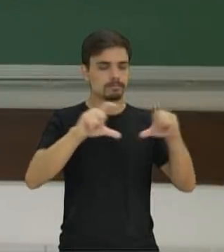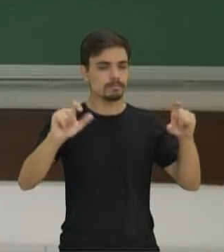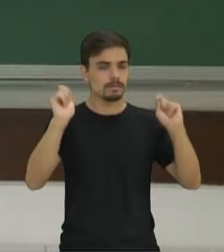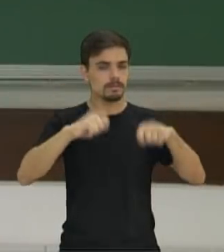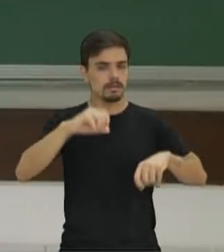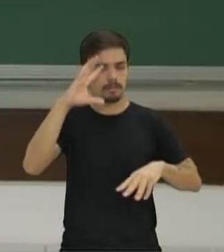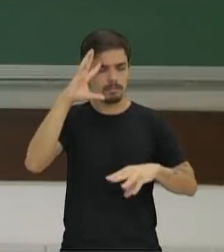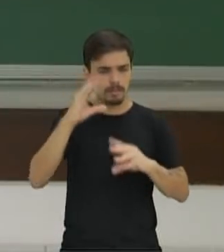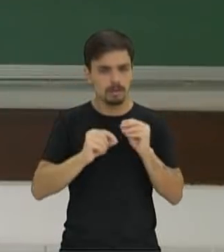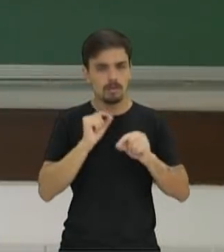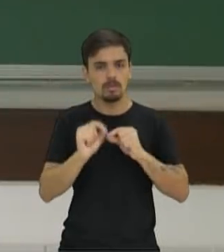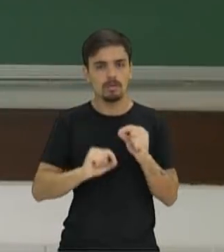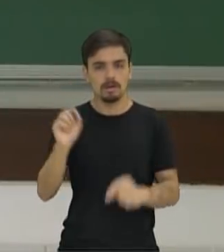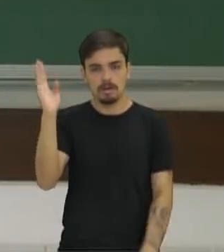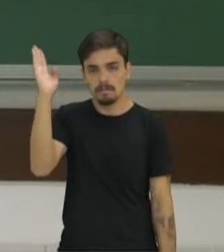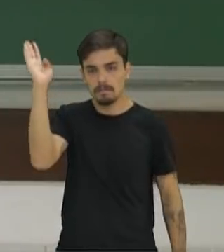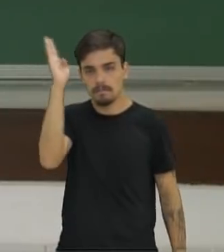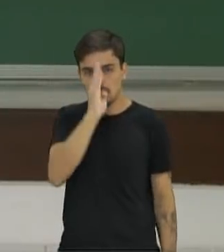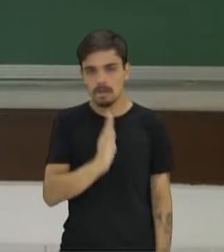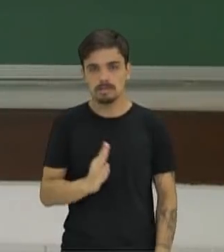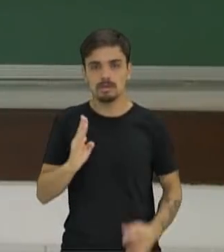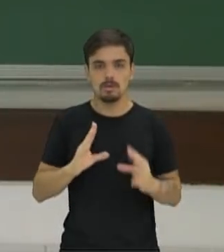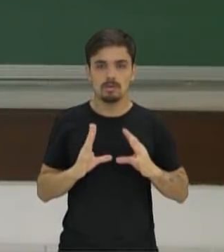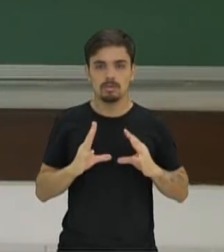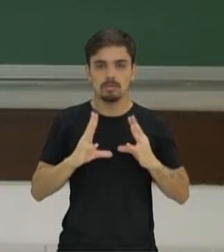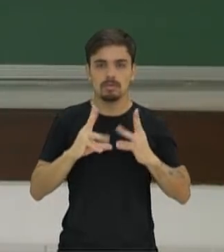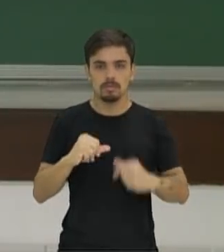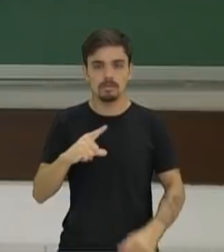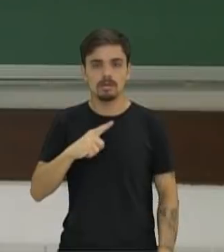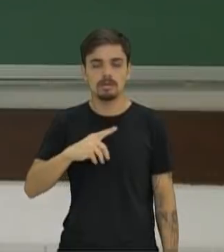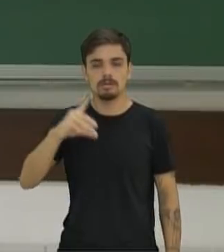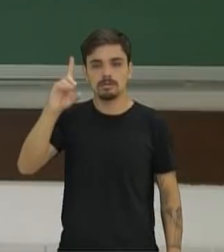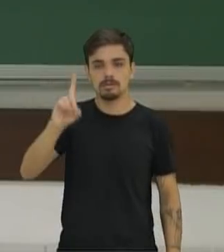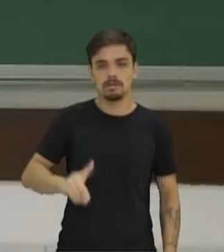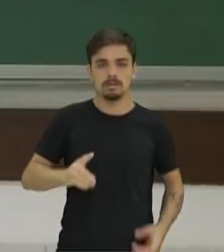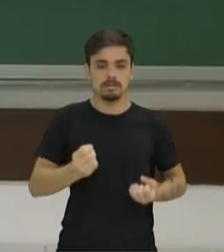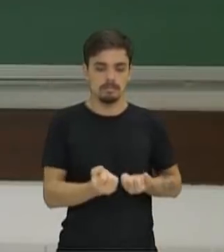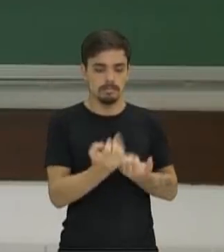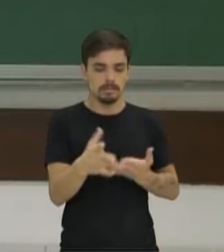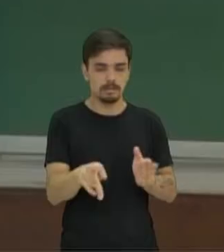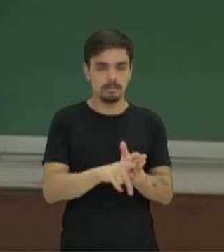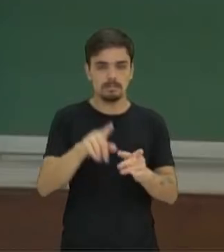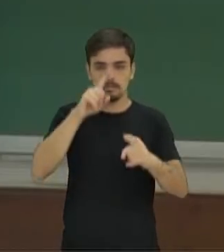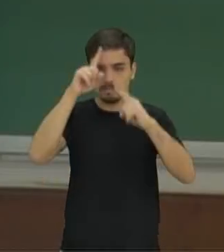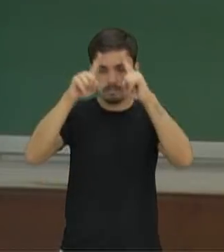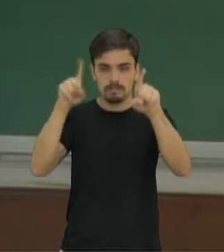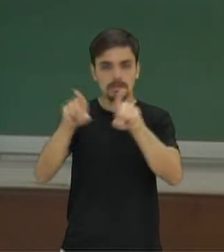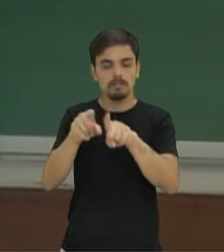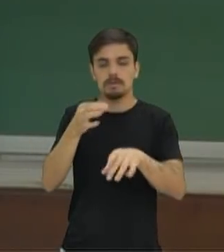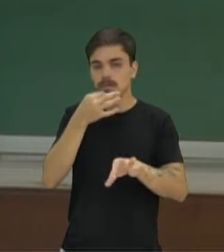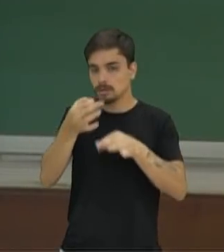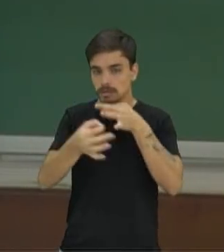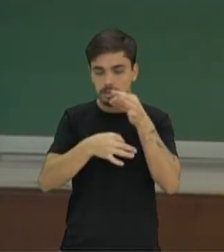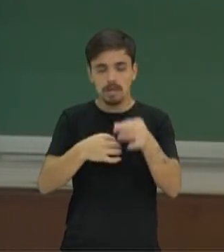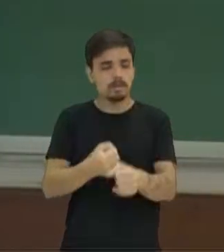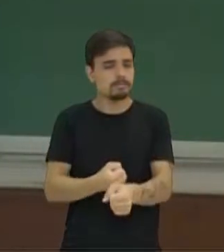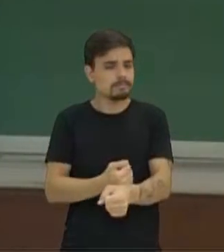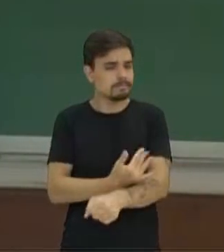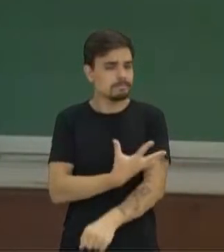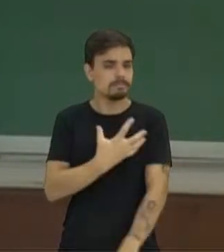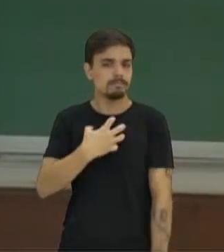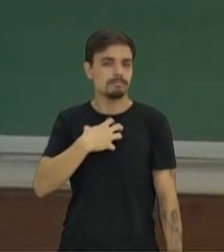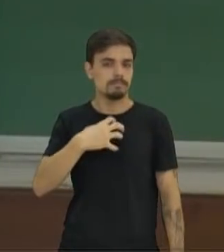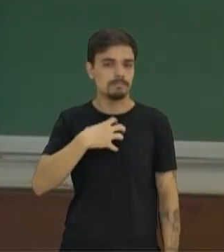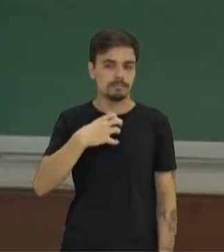podemos concluir que, no Brasil, todos têm o direito de expressar suas ideias, opiniões e sentimentos das